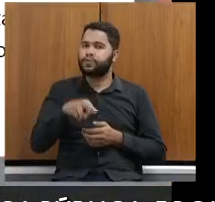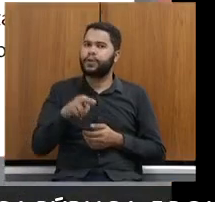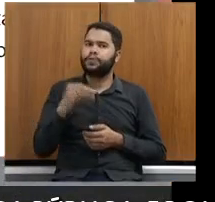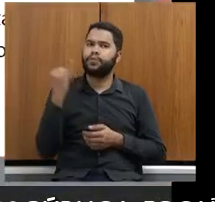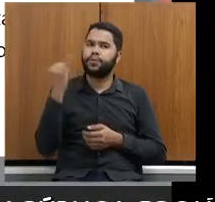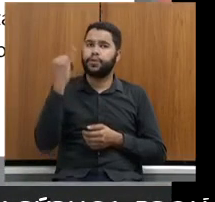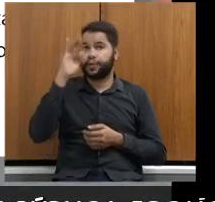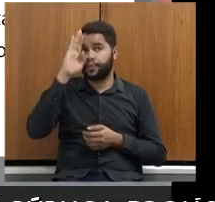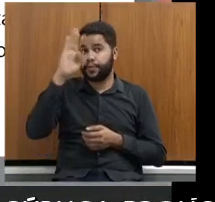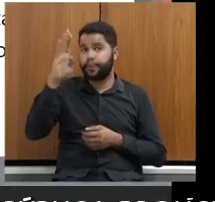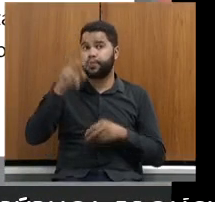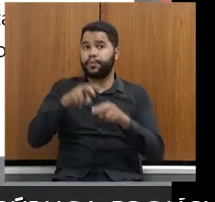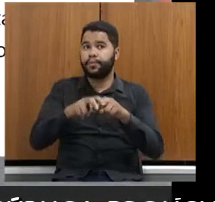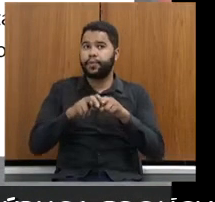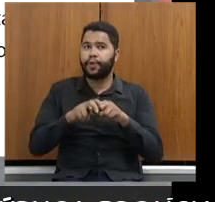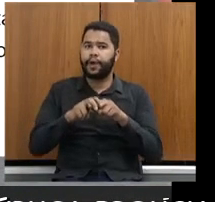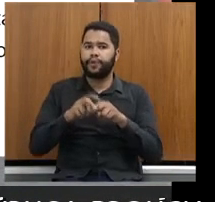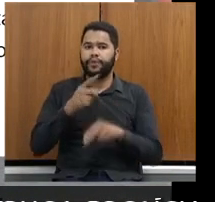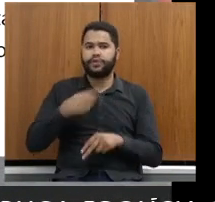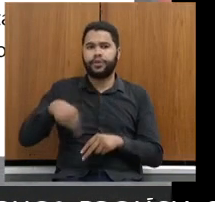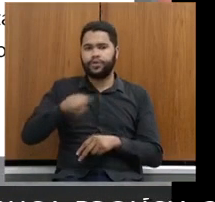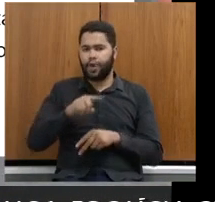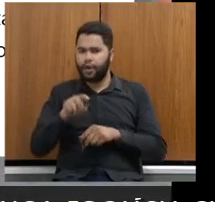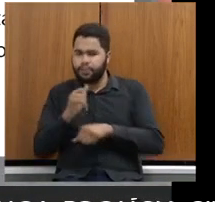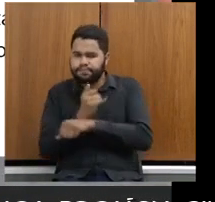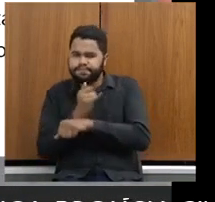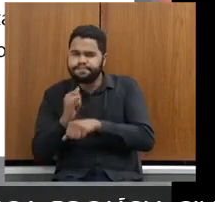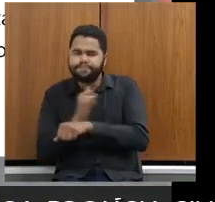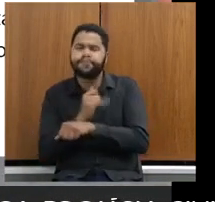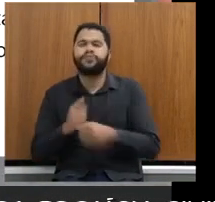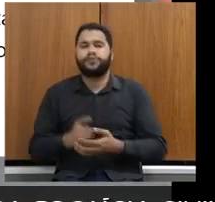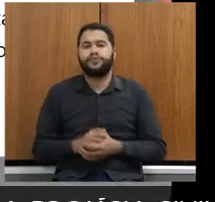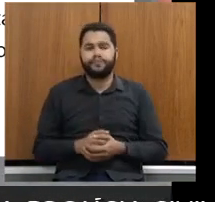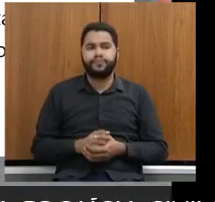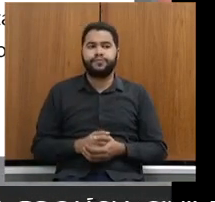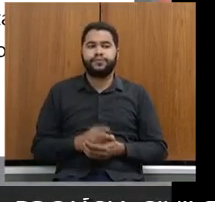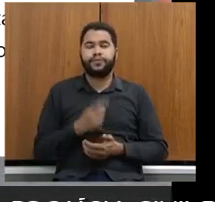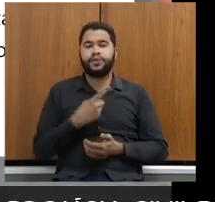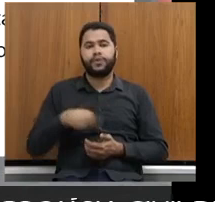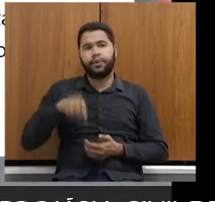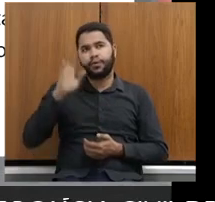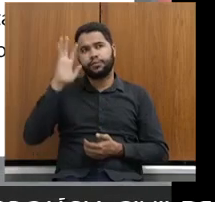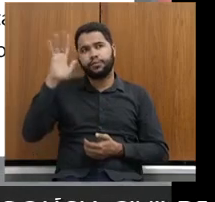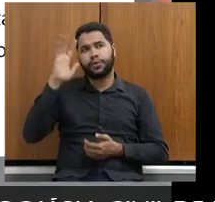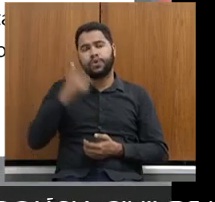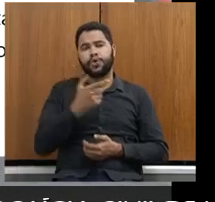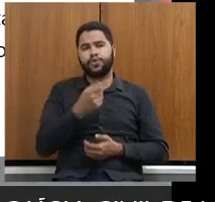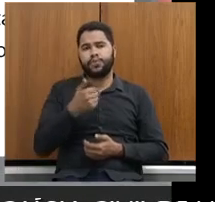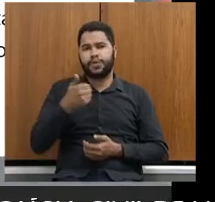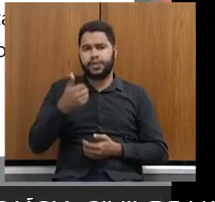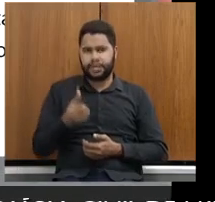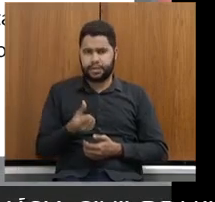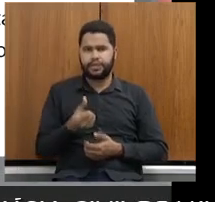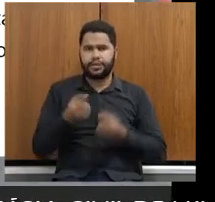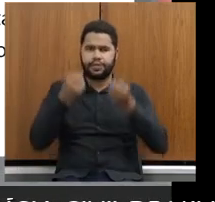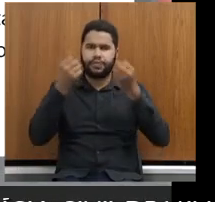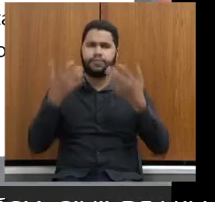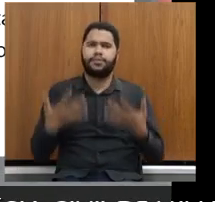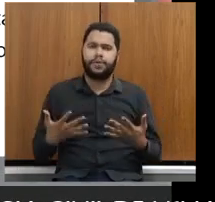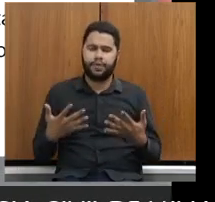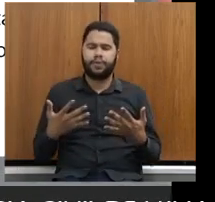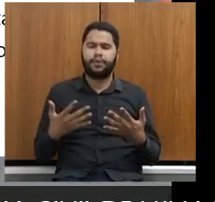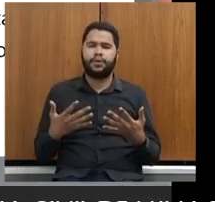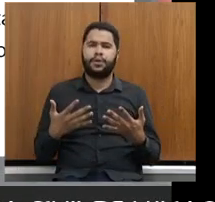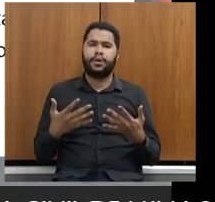muito importante principalmente por conta da nossa Inteligência é para que a gente ter uma ideia em 2016 falando um pouquinho né